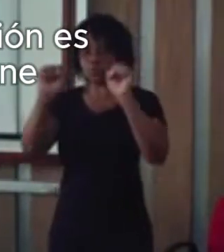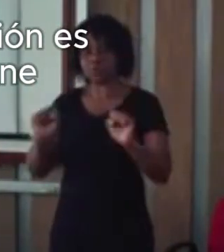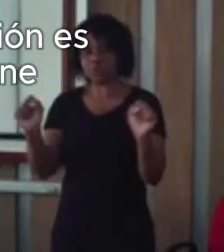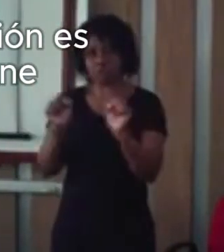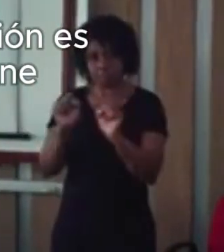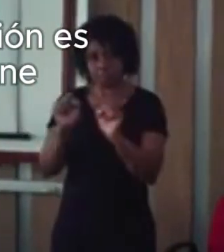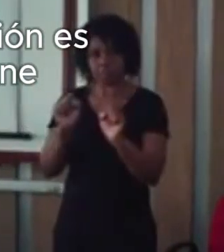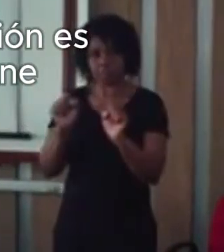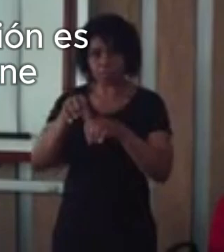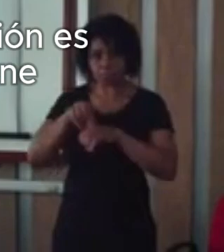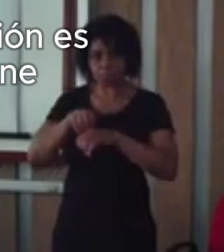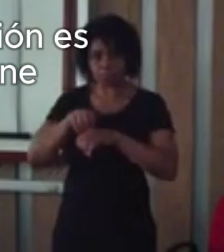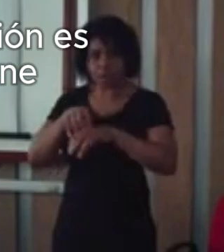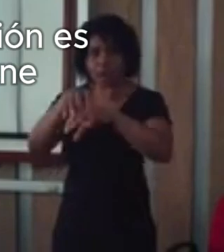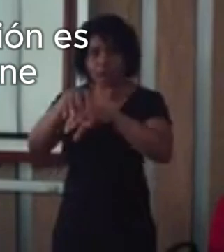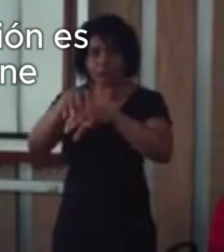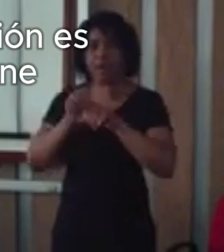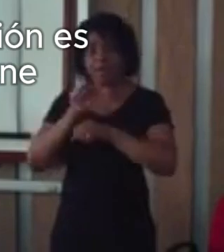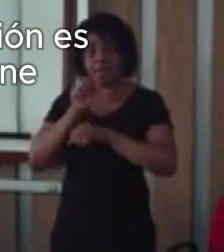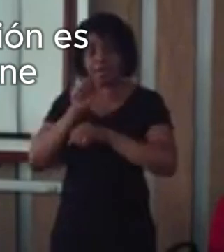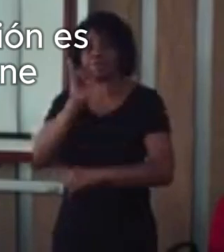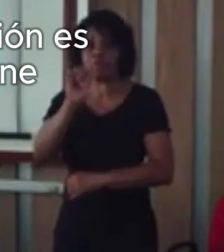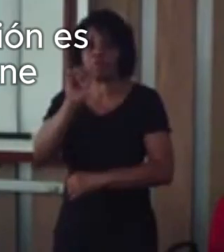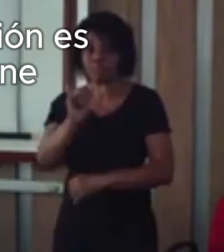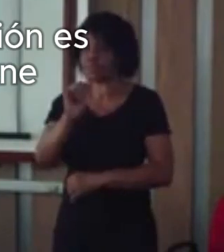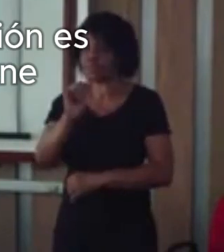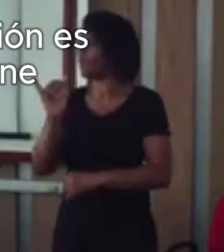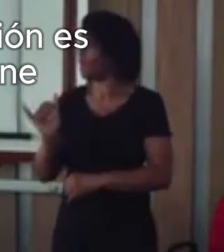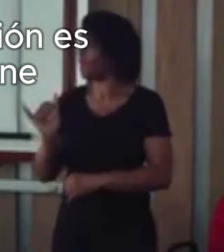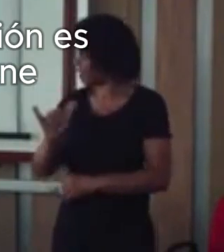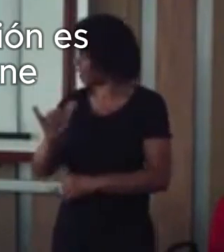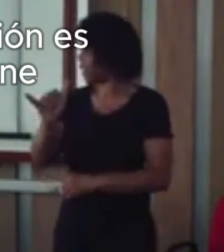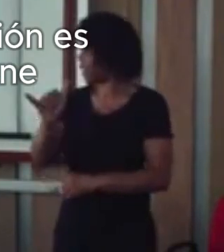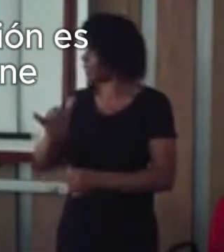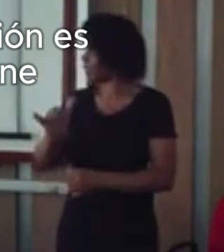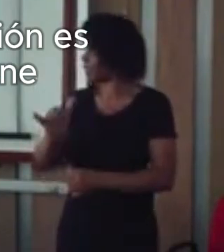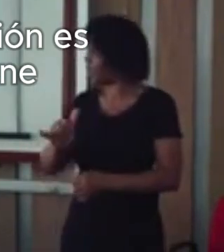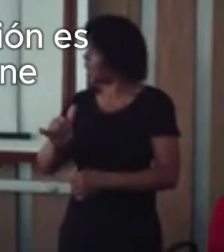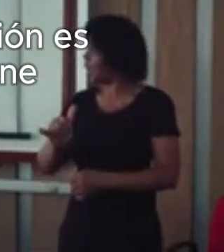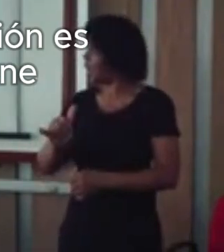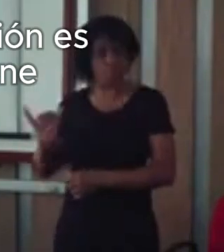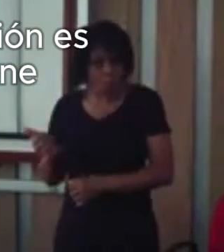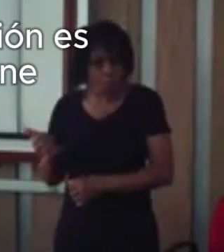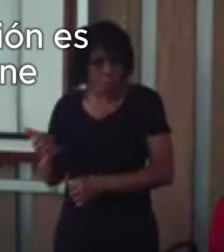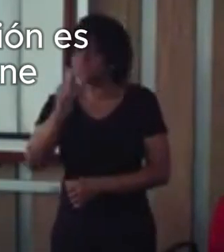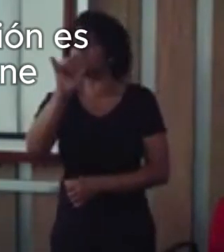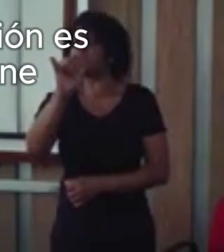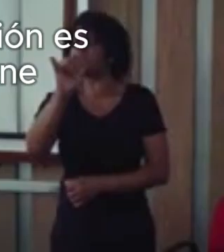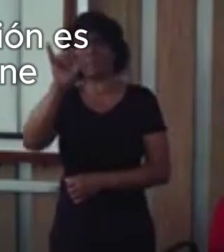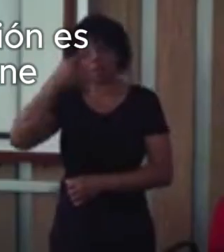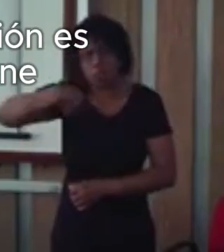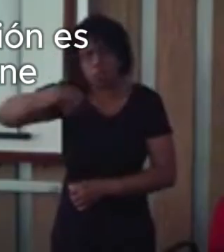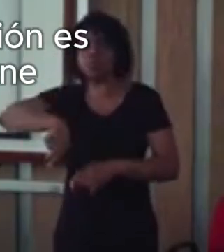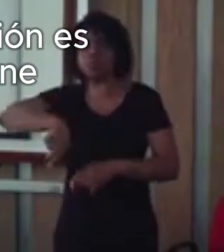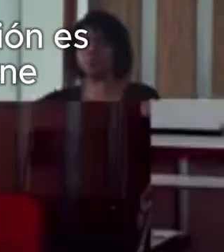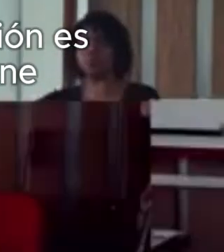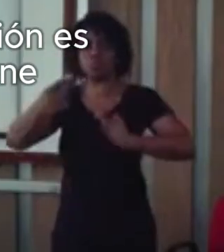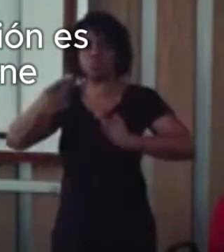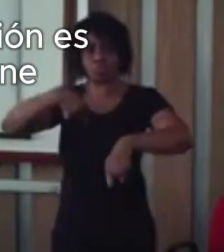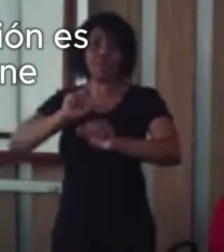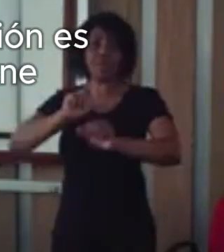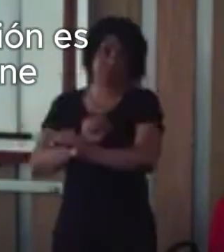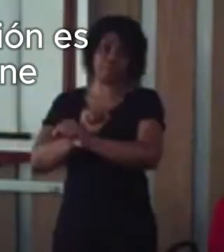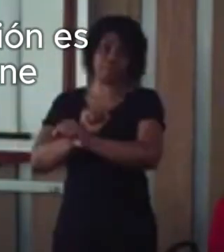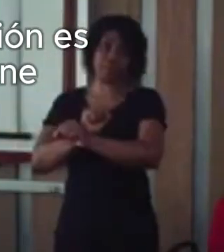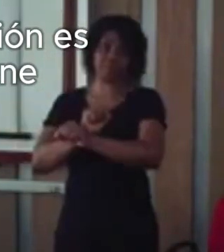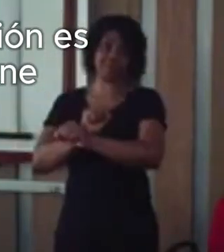a condução, né, a informação é informação elétrica. Tá? É corrente elétrica passando ali. Então, se tem uma interrupção,